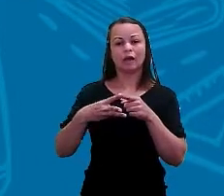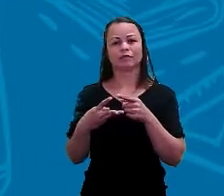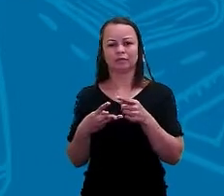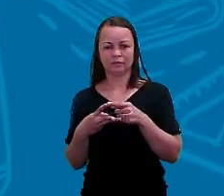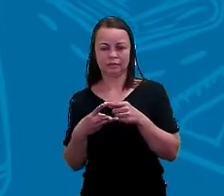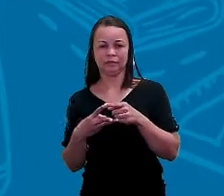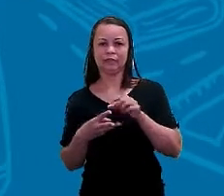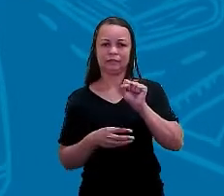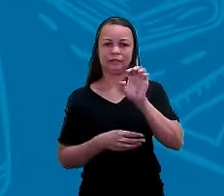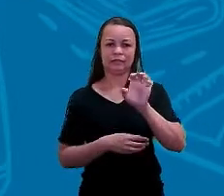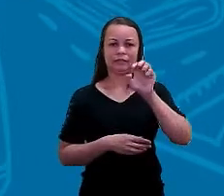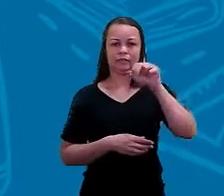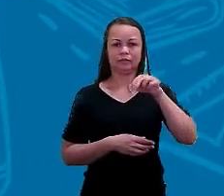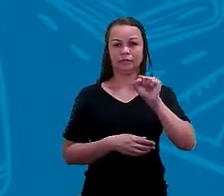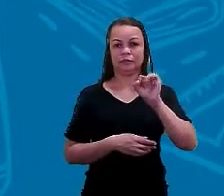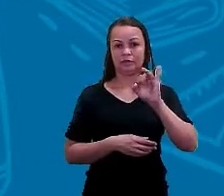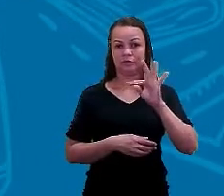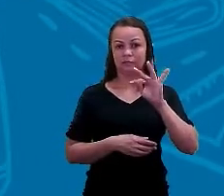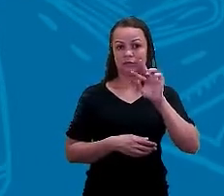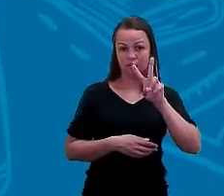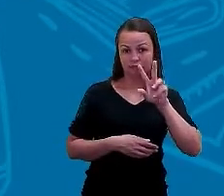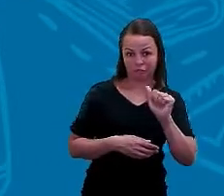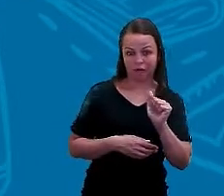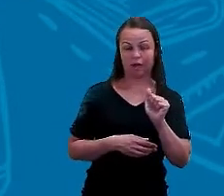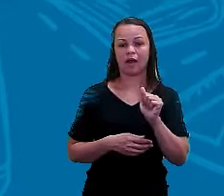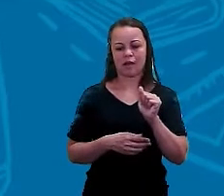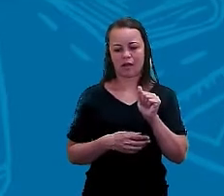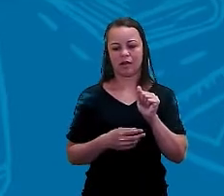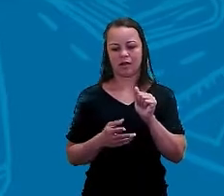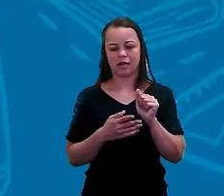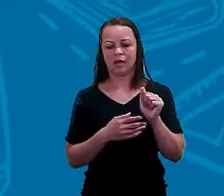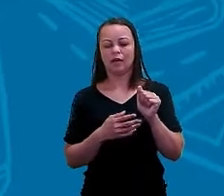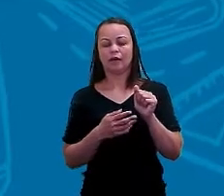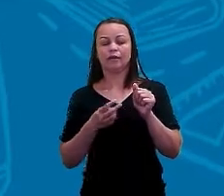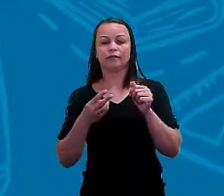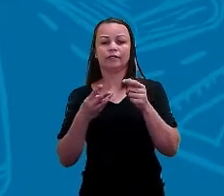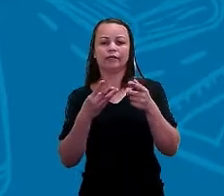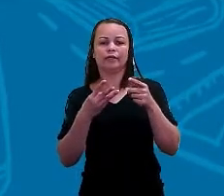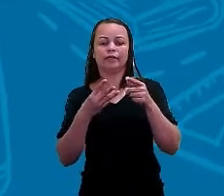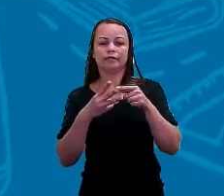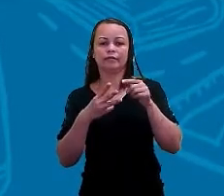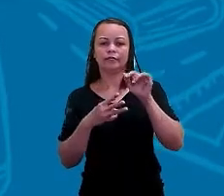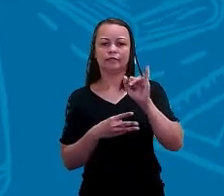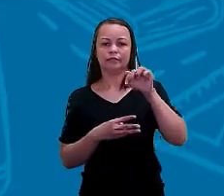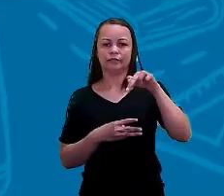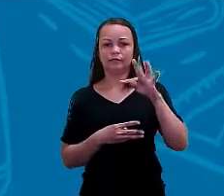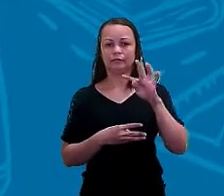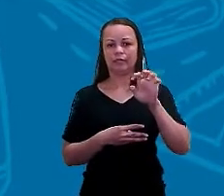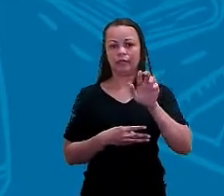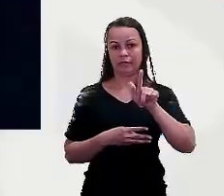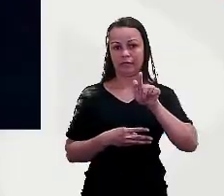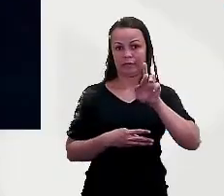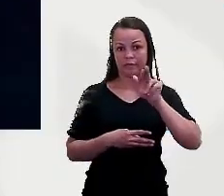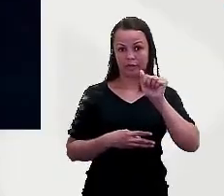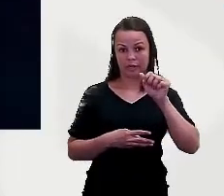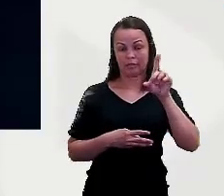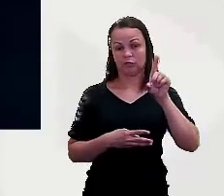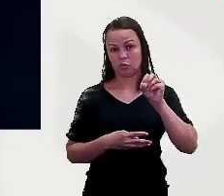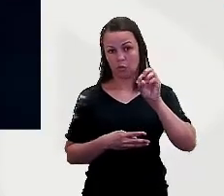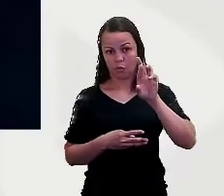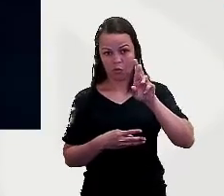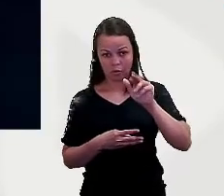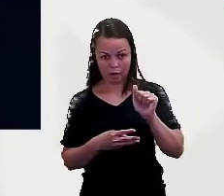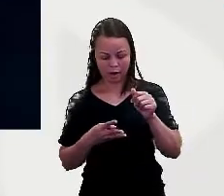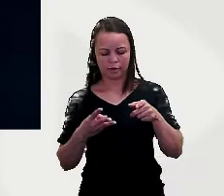funções sensitiva, tá? Uma função integradora e uma função motora. E aí, vou pedir para meu amigo Júnior abrir essa imagem.